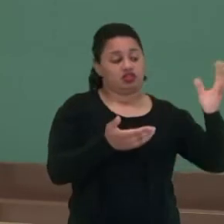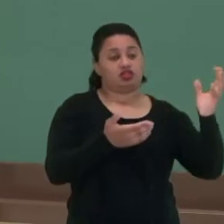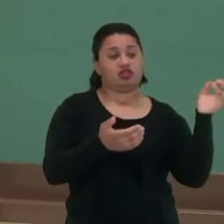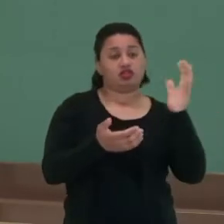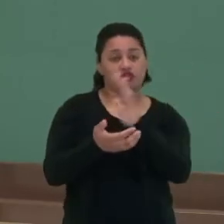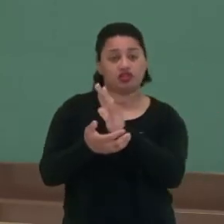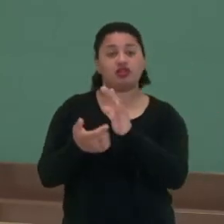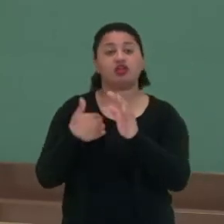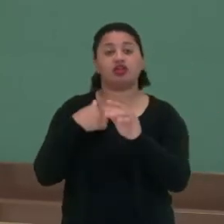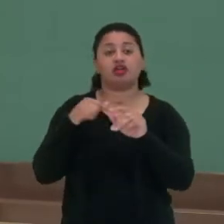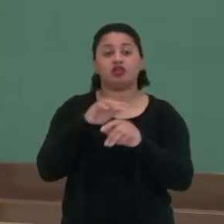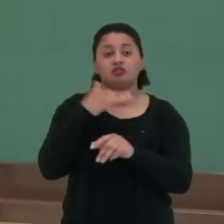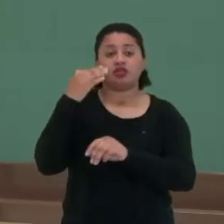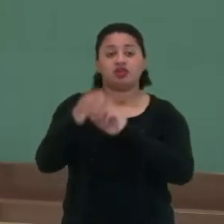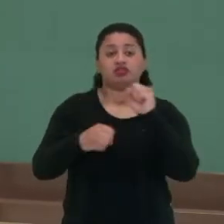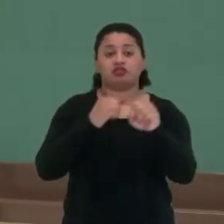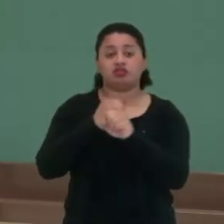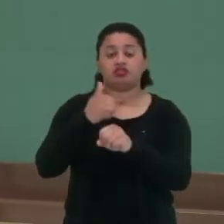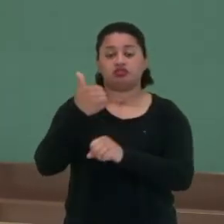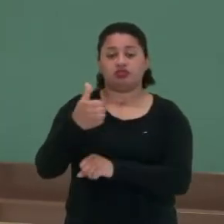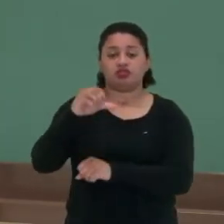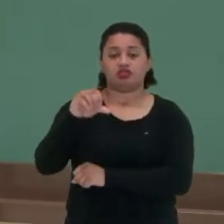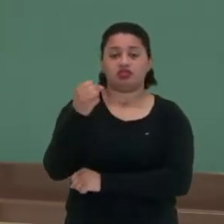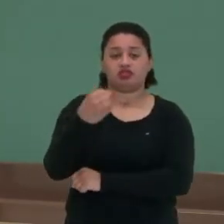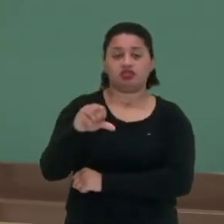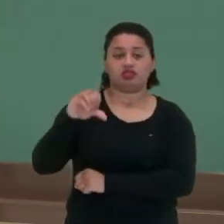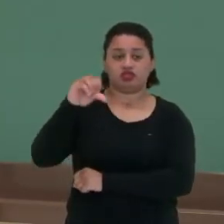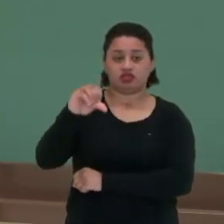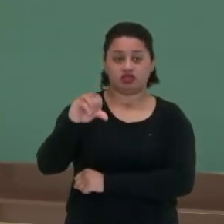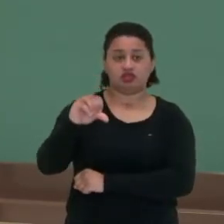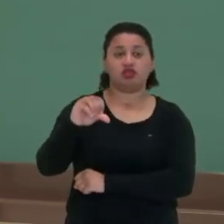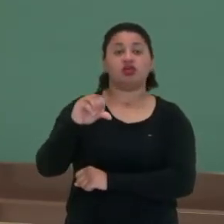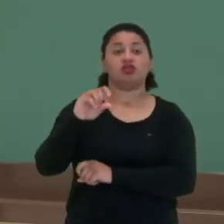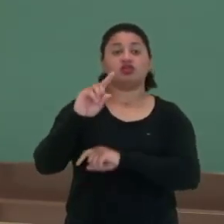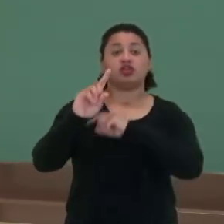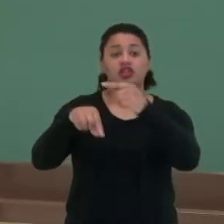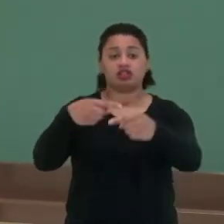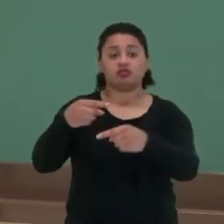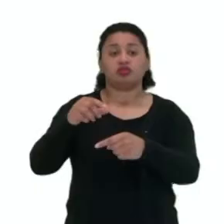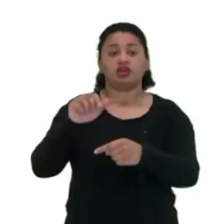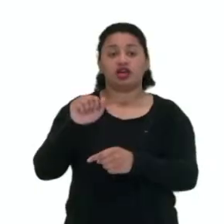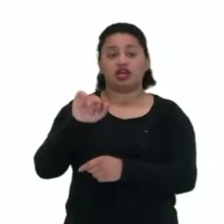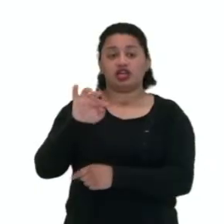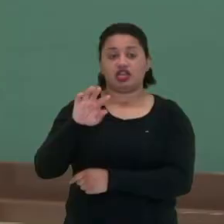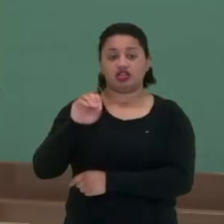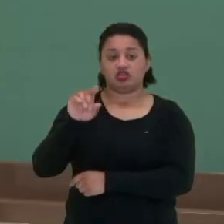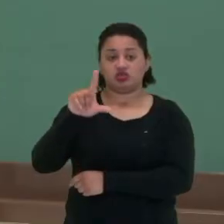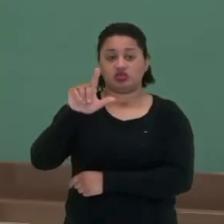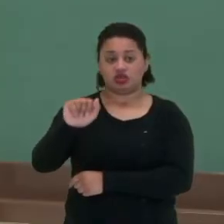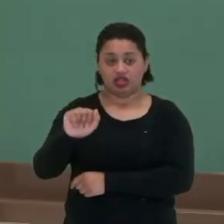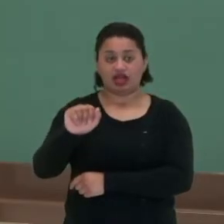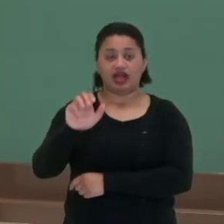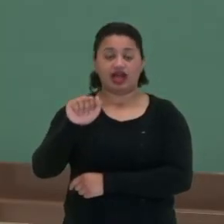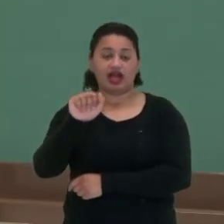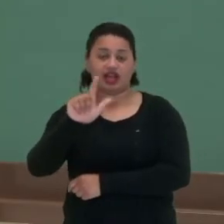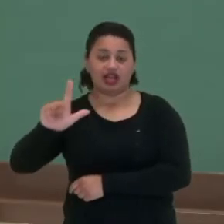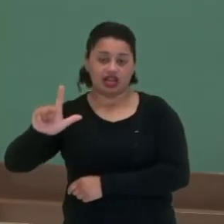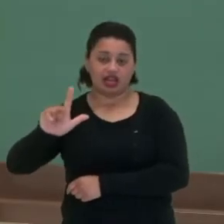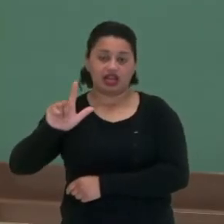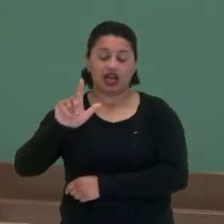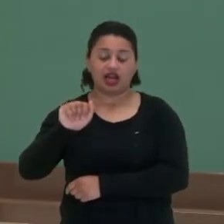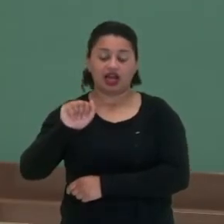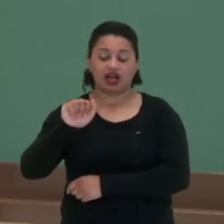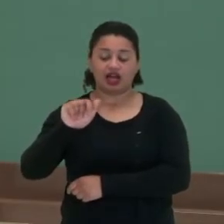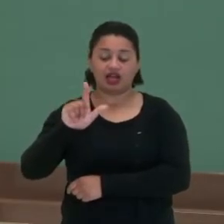em 1989, sucedido pelo Ayatollah Ali Khamenei. E então